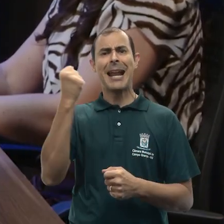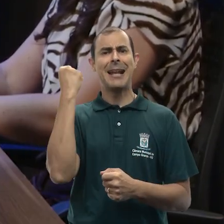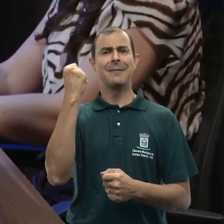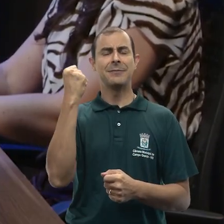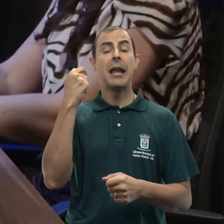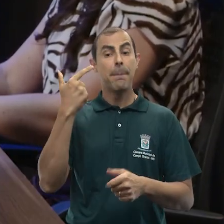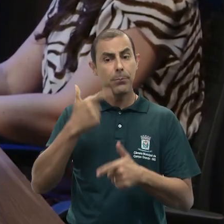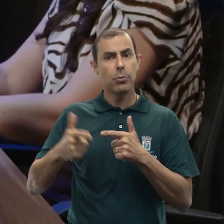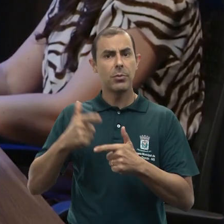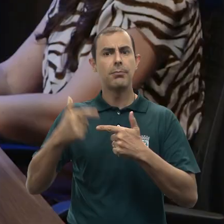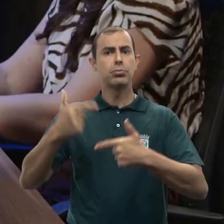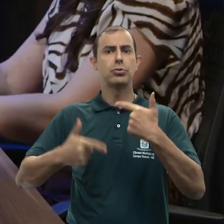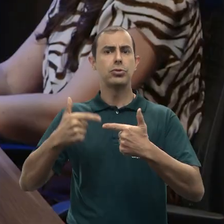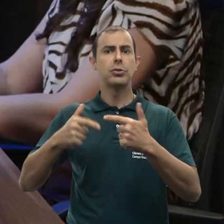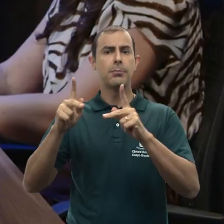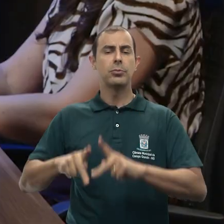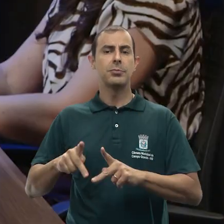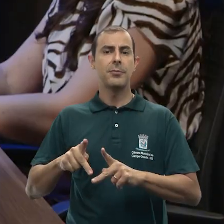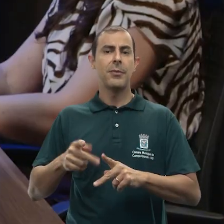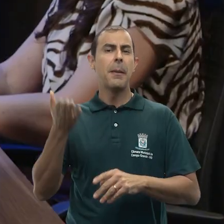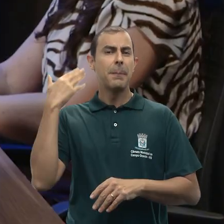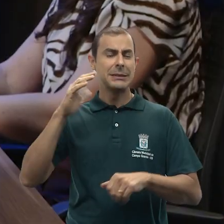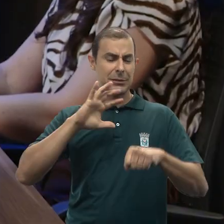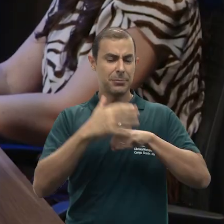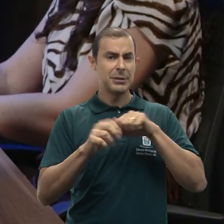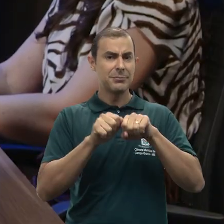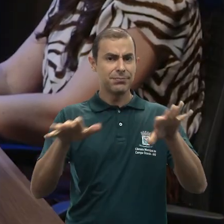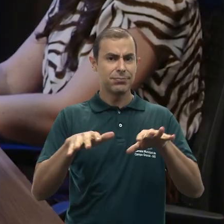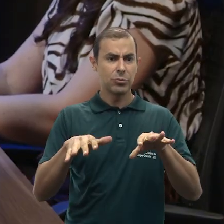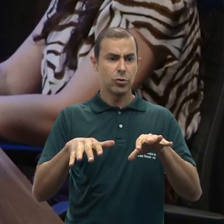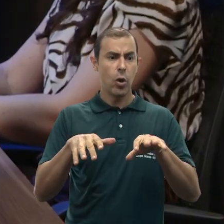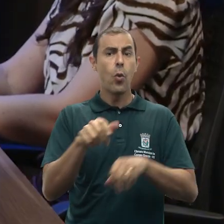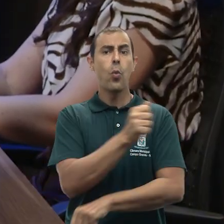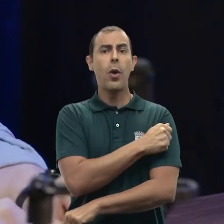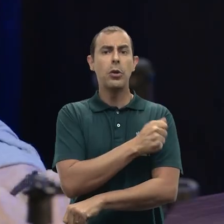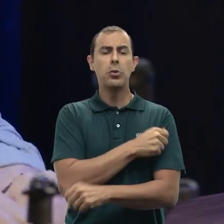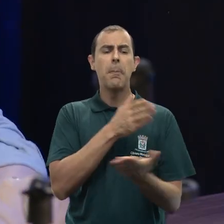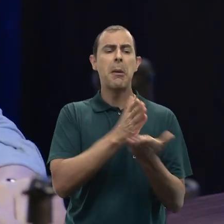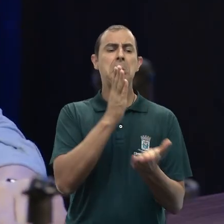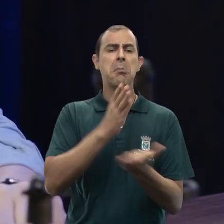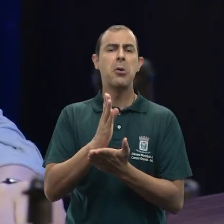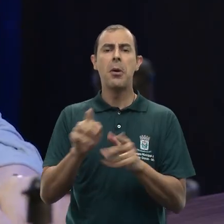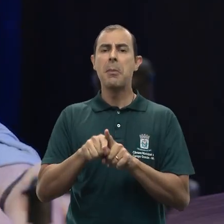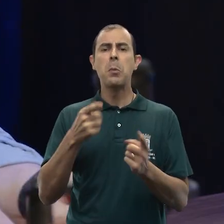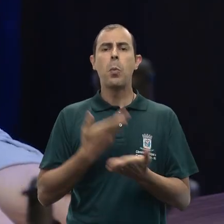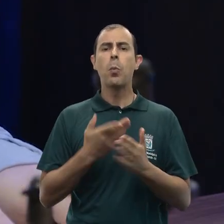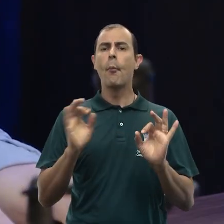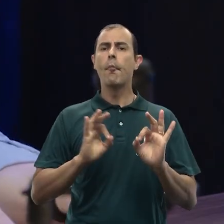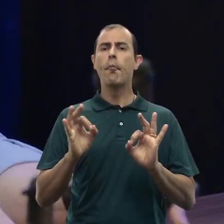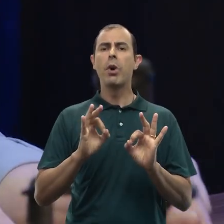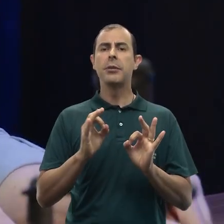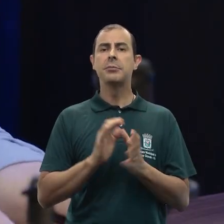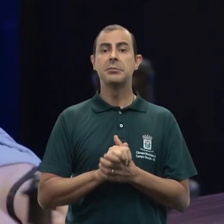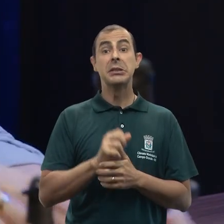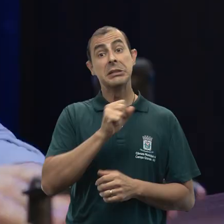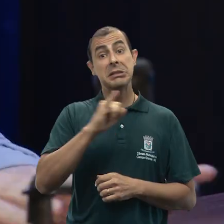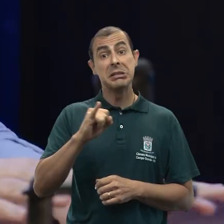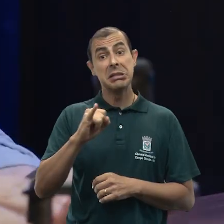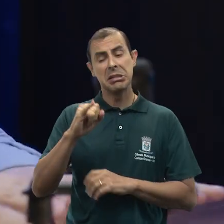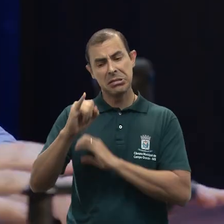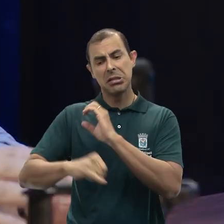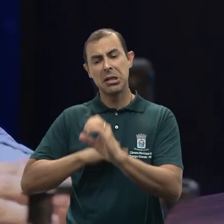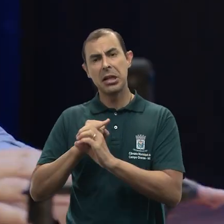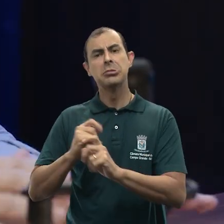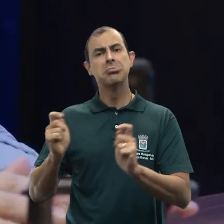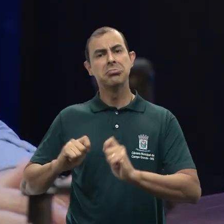política pública. Veio a pandemia, gurizada passou de ano sem estudar. E aí, quem tinha internet conseguiu fazer mal e